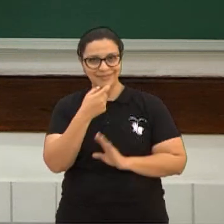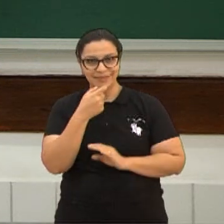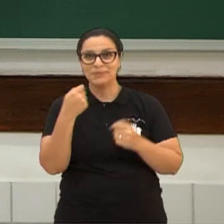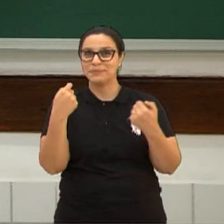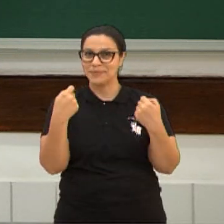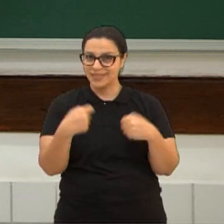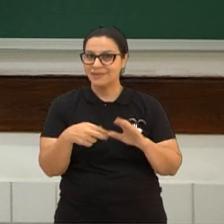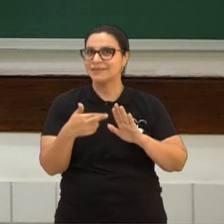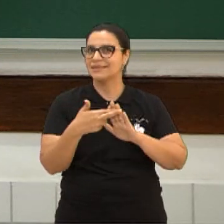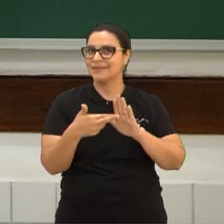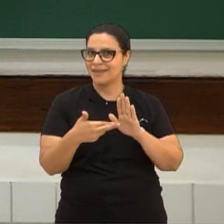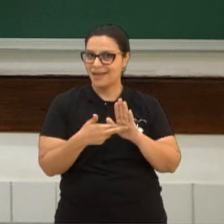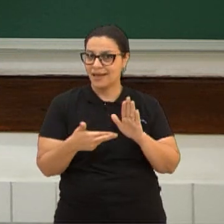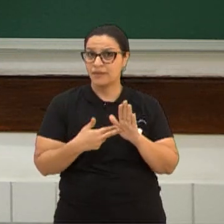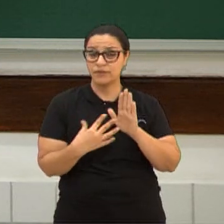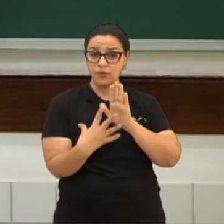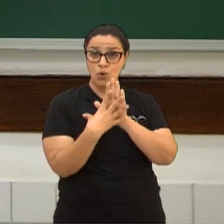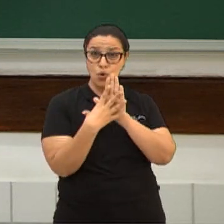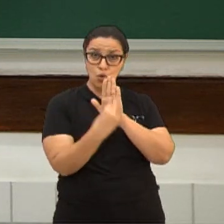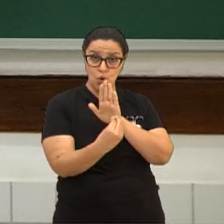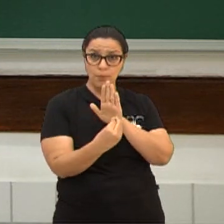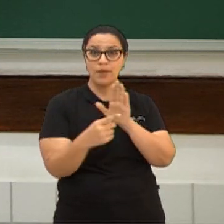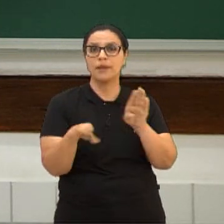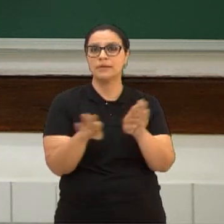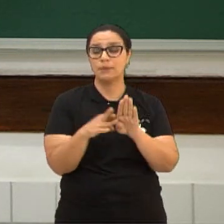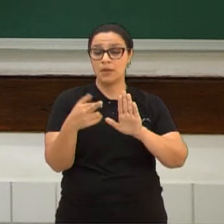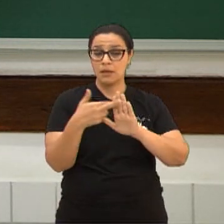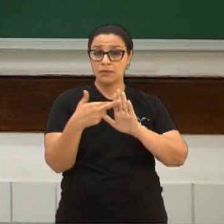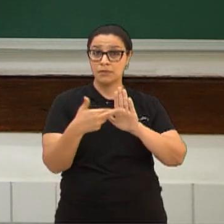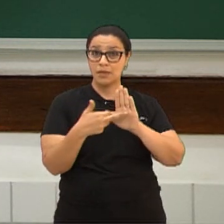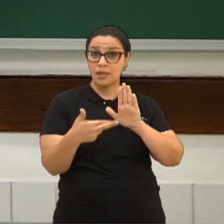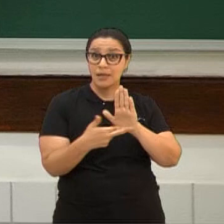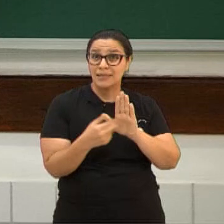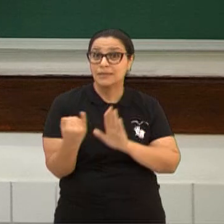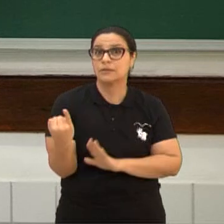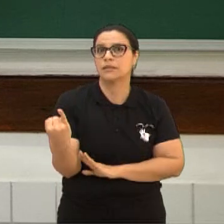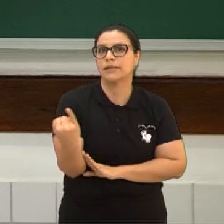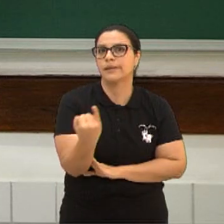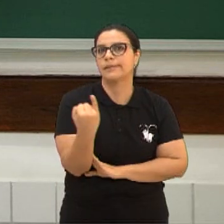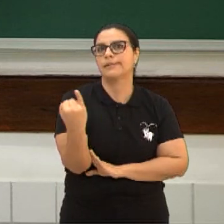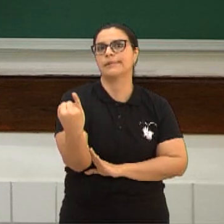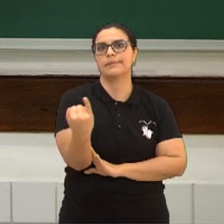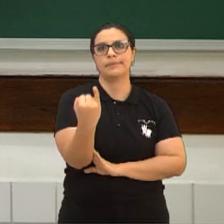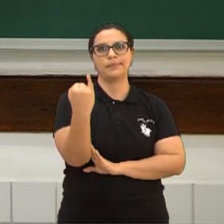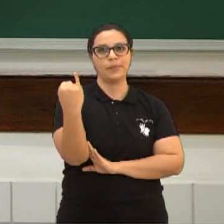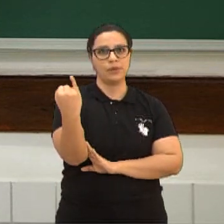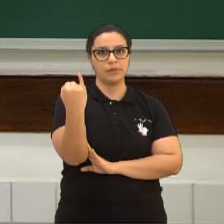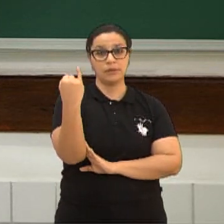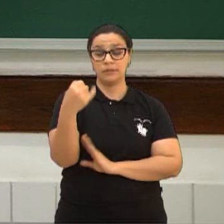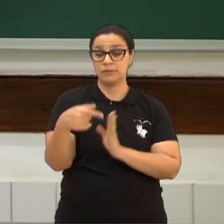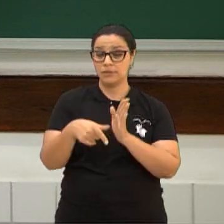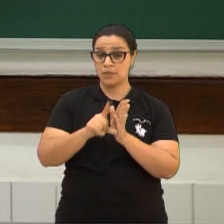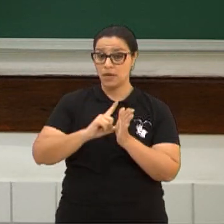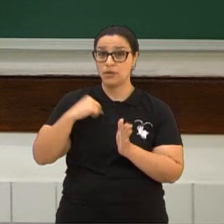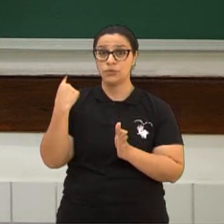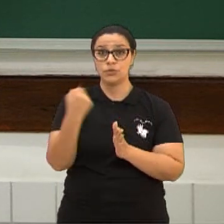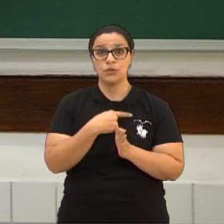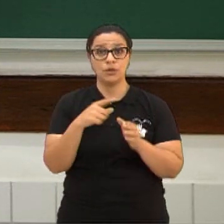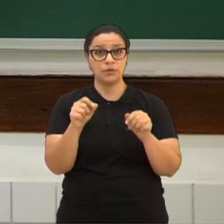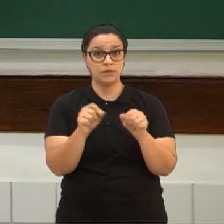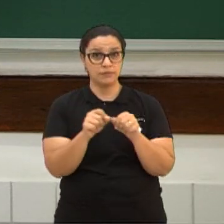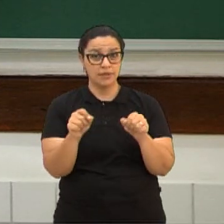certo? Então, vocês vão anotar algumas regrinhas importantes antes de nós colocarmos